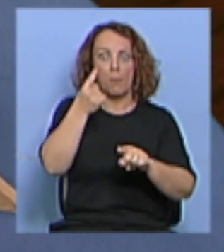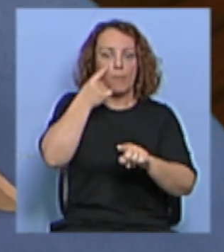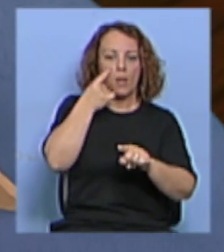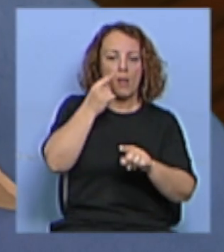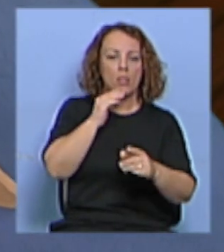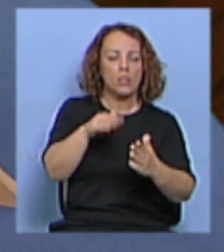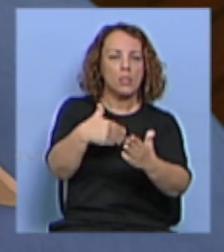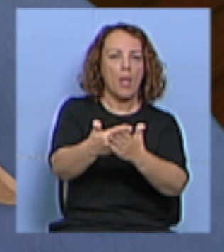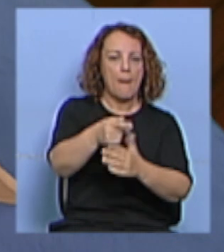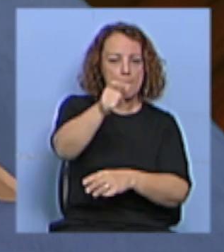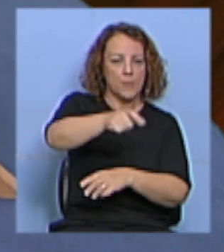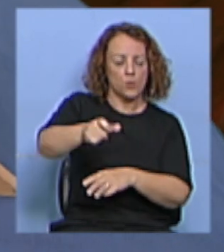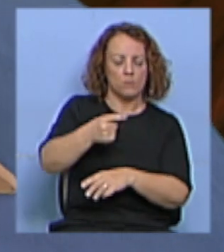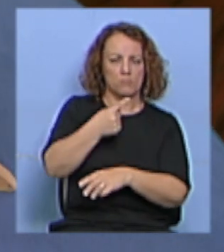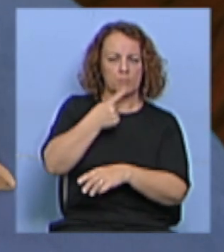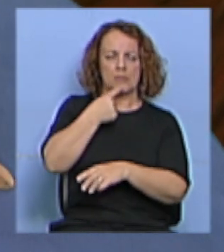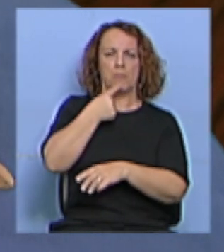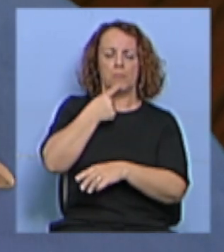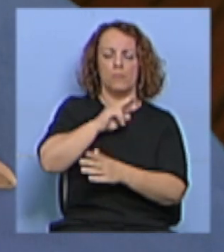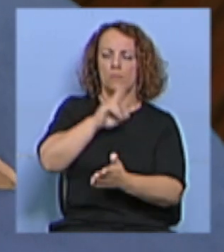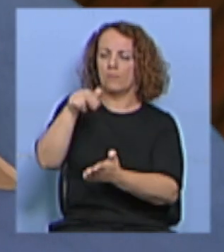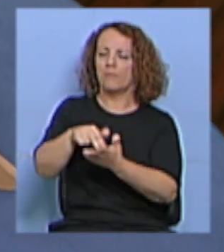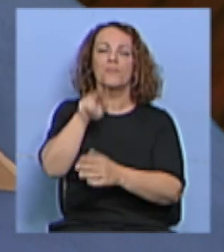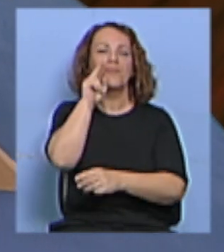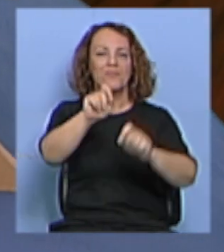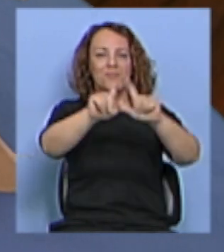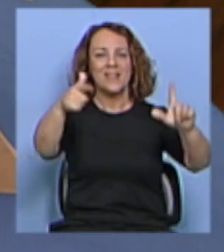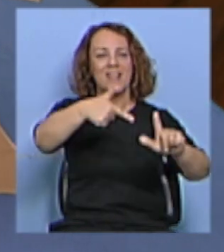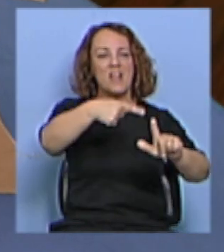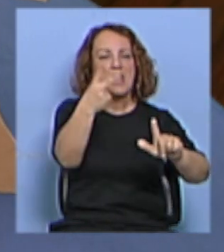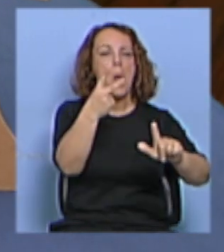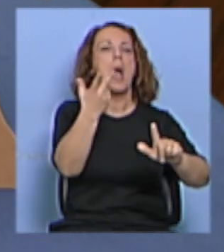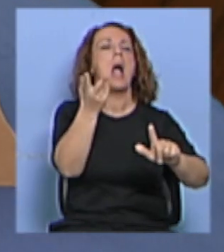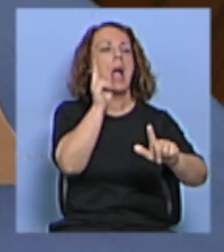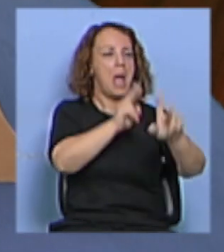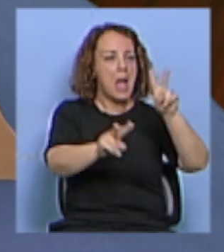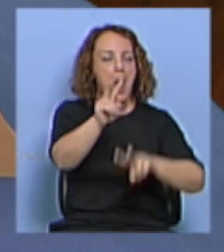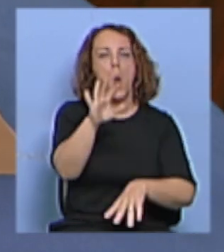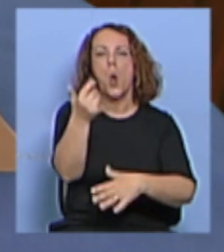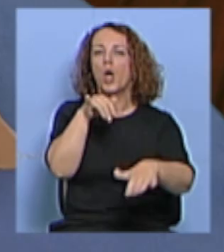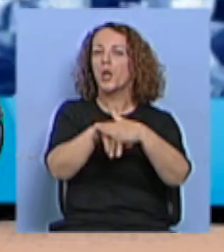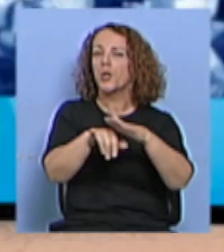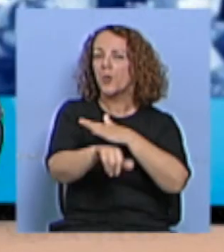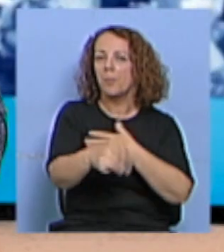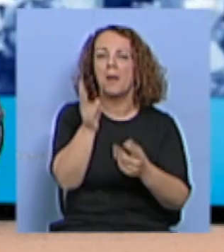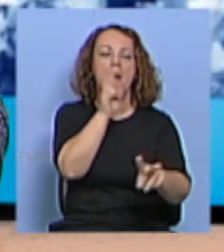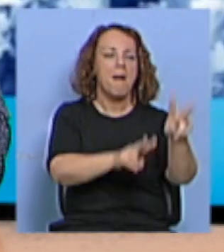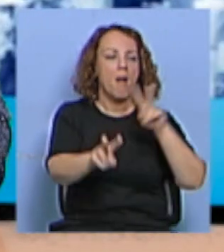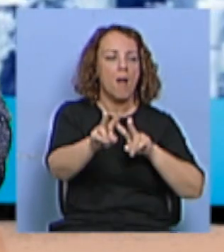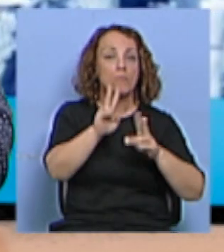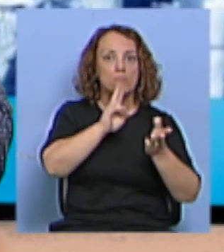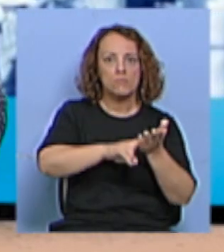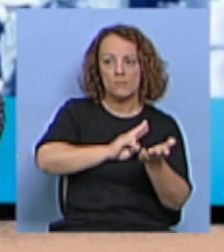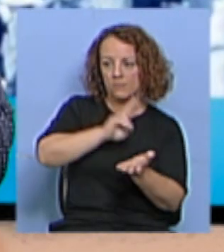confrontar as pessoas com realidades que vistas na televisão são uma coisa, ou vistas no YouTube, mas que uma vez lá, com os pés